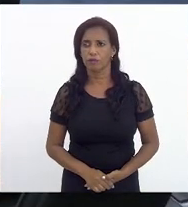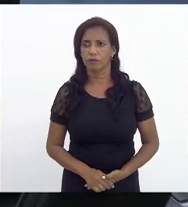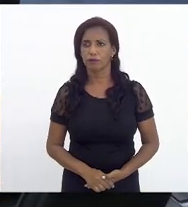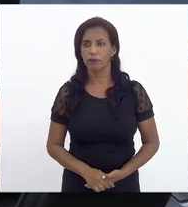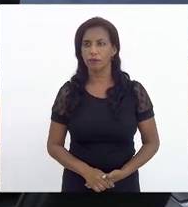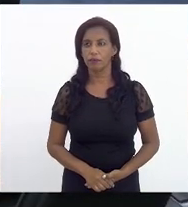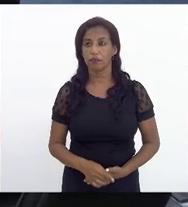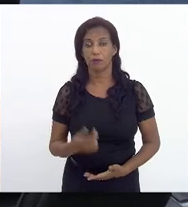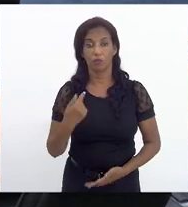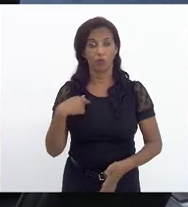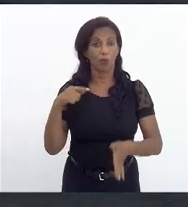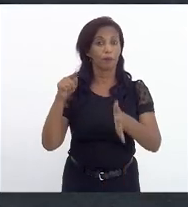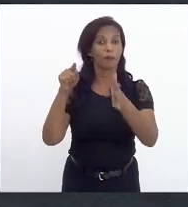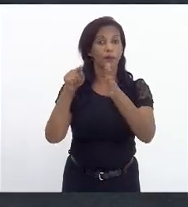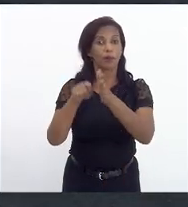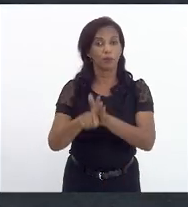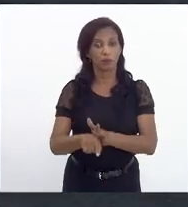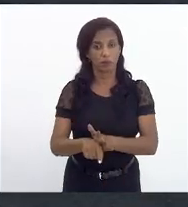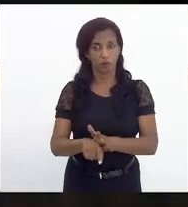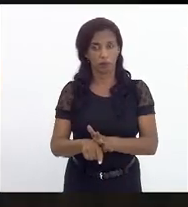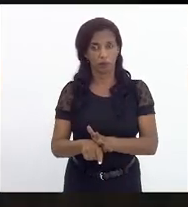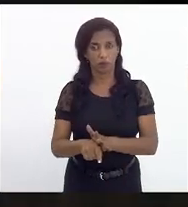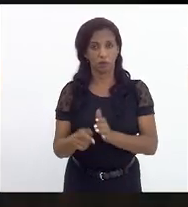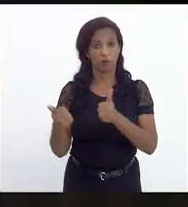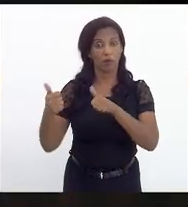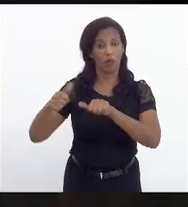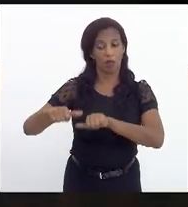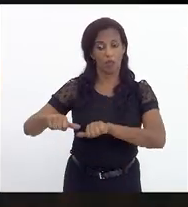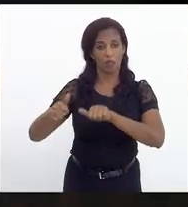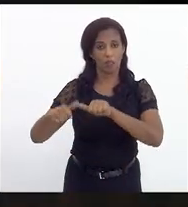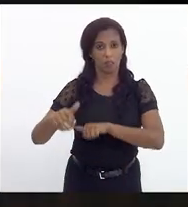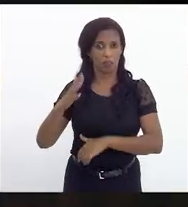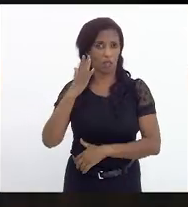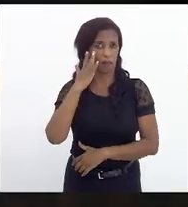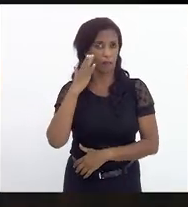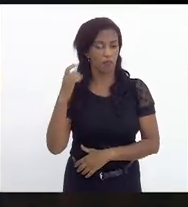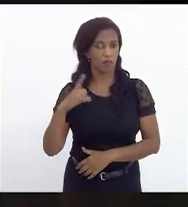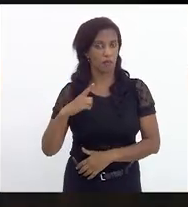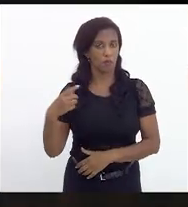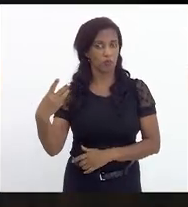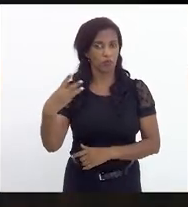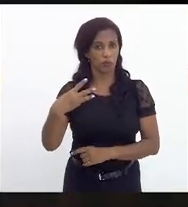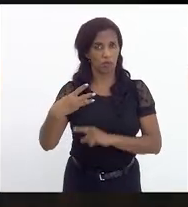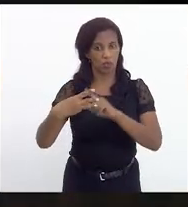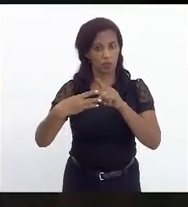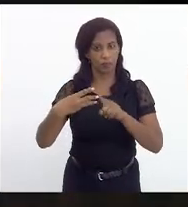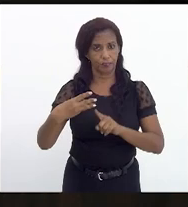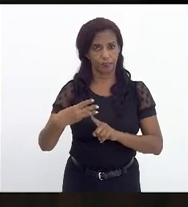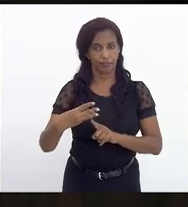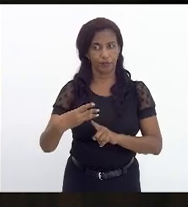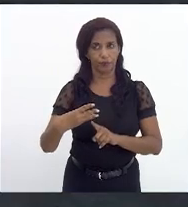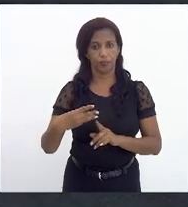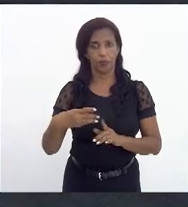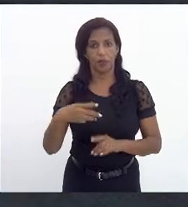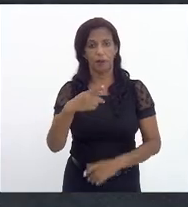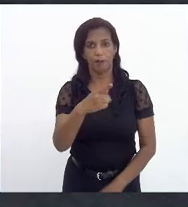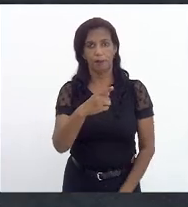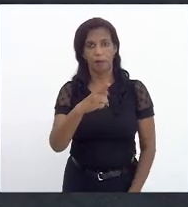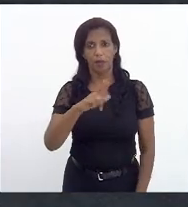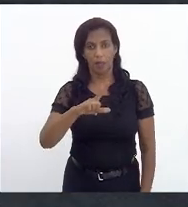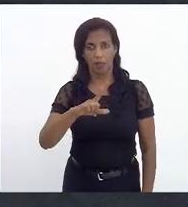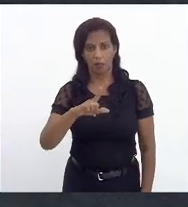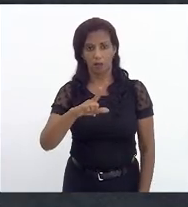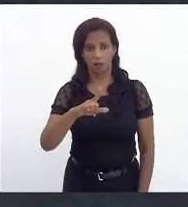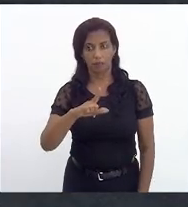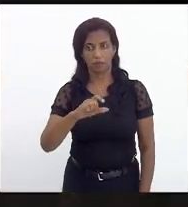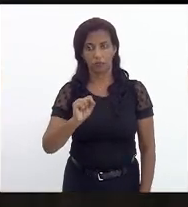Estou perguntando se Vossa Excelência amanhã... Vamos analisar, até o momento temos três... Três PLC, os três